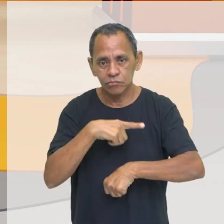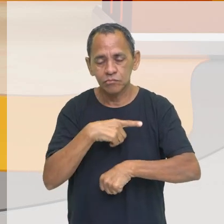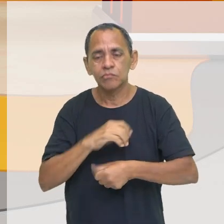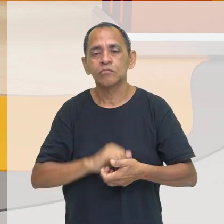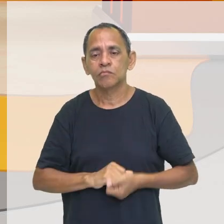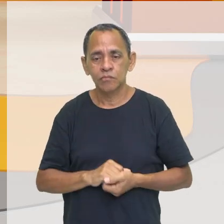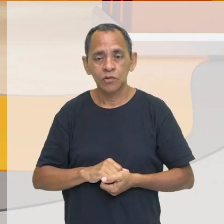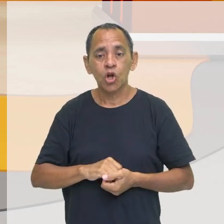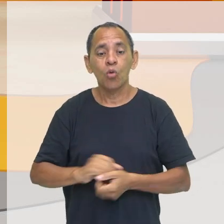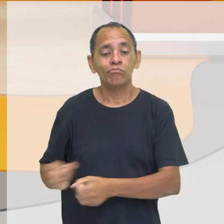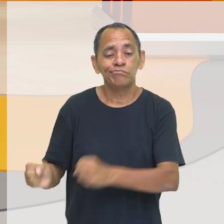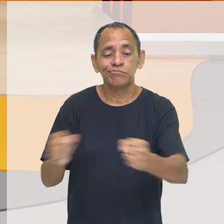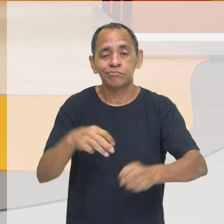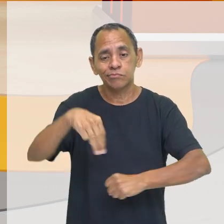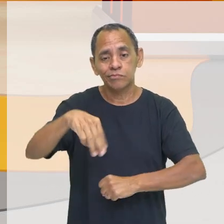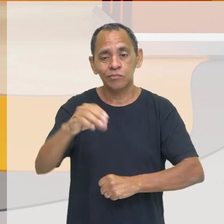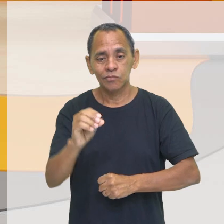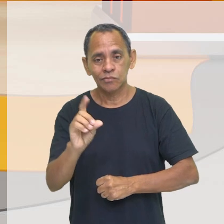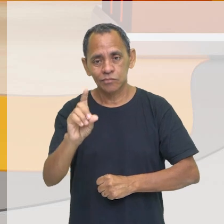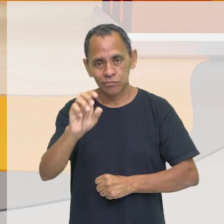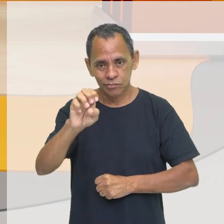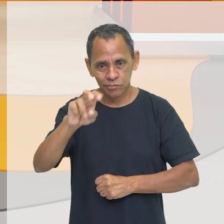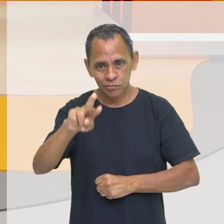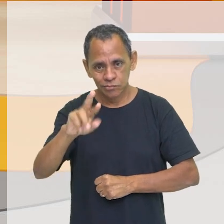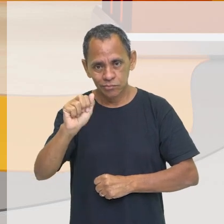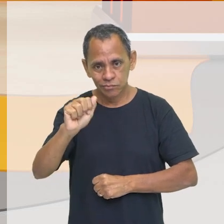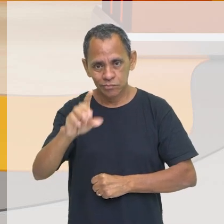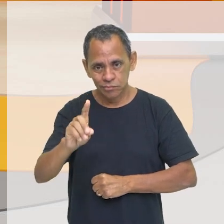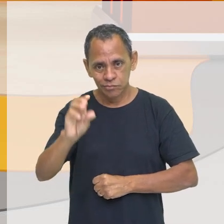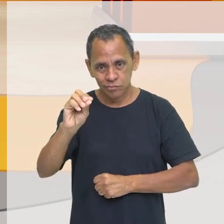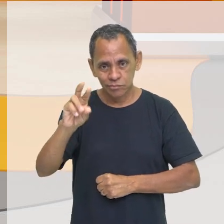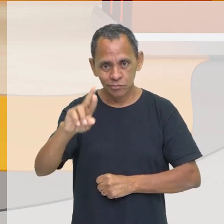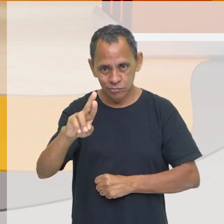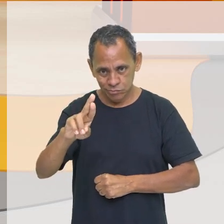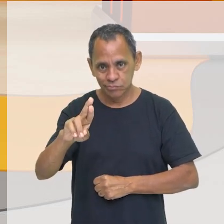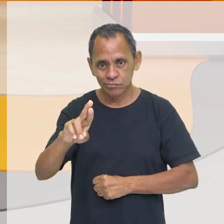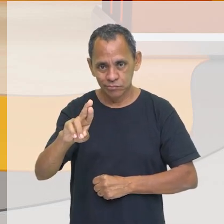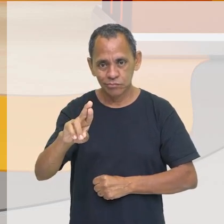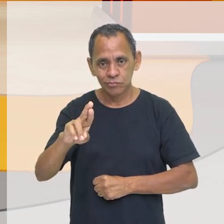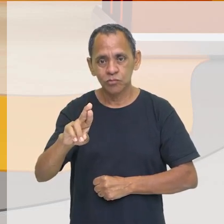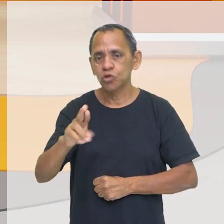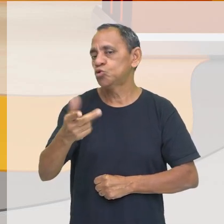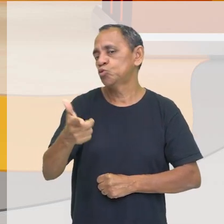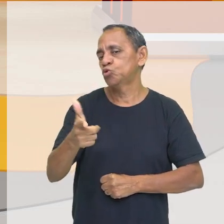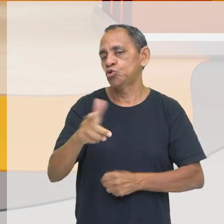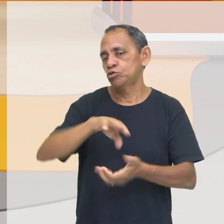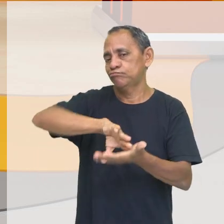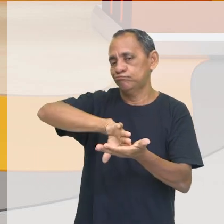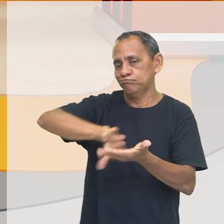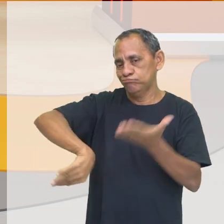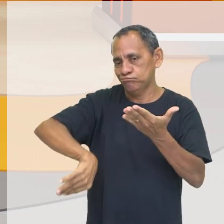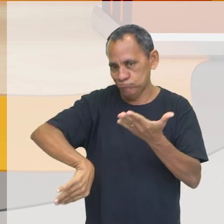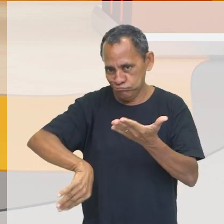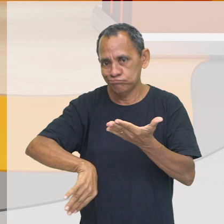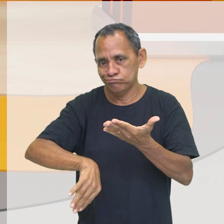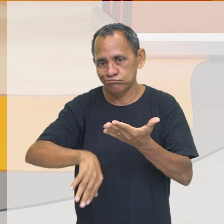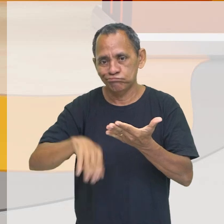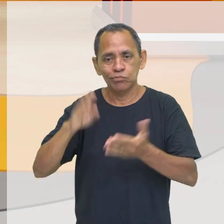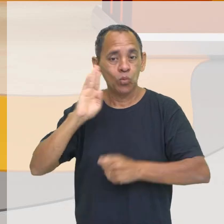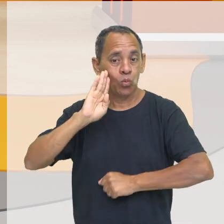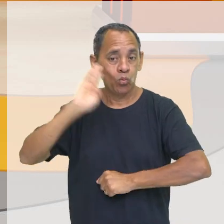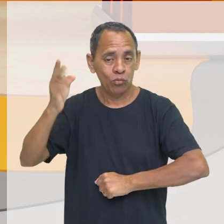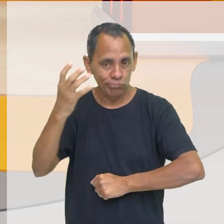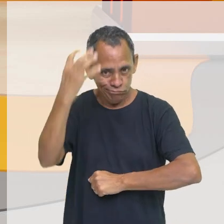ele foi extinto por conta de não haver mais o representante desse poder, que era justamente o poder moderador, que era